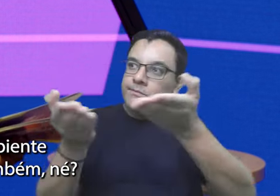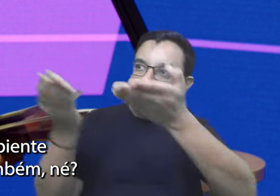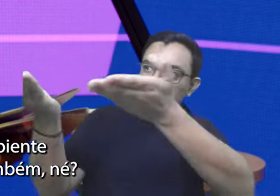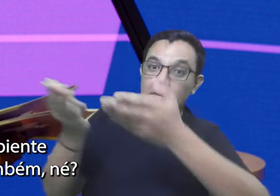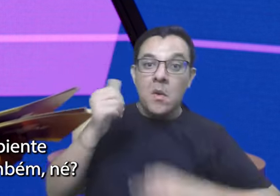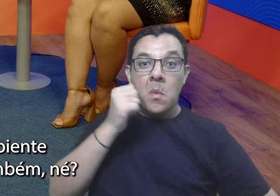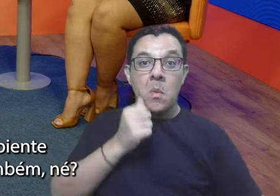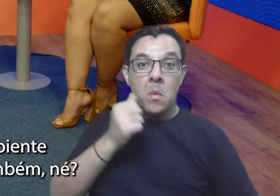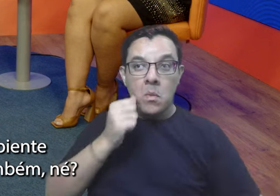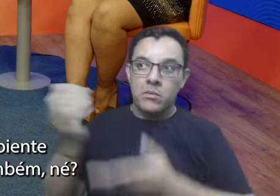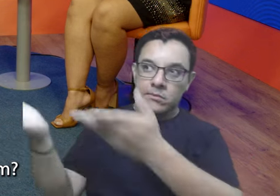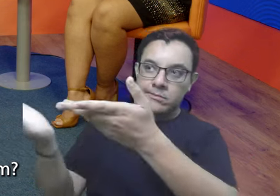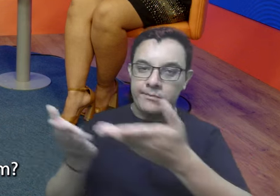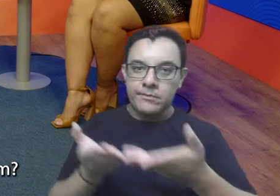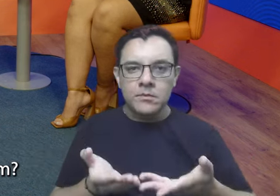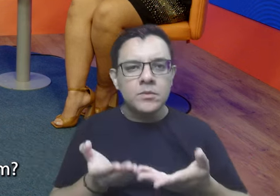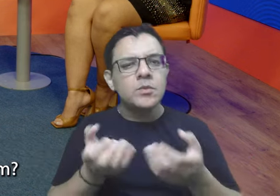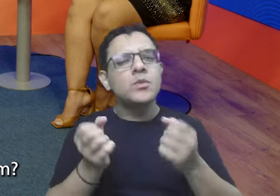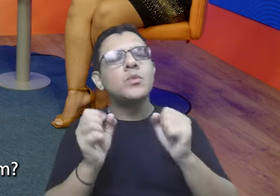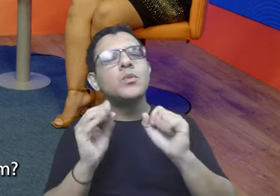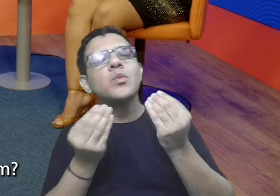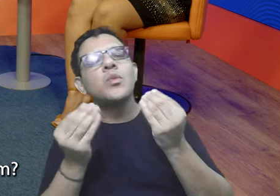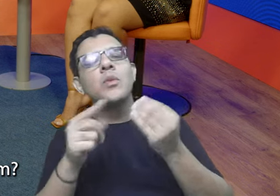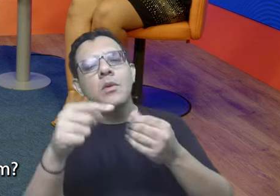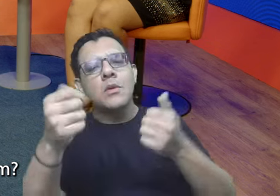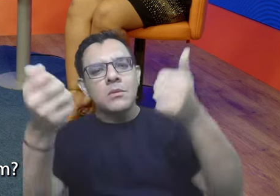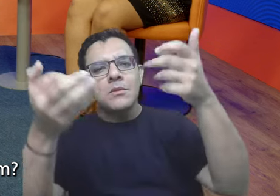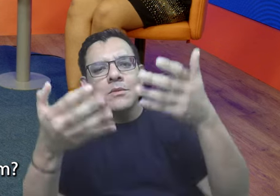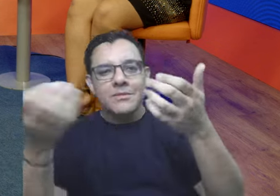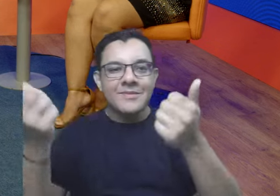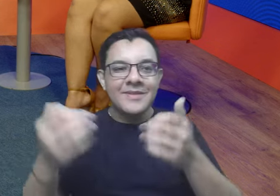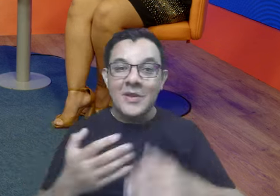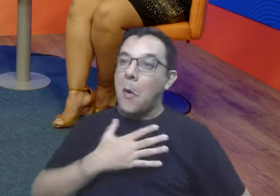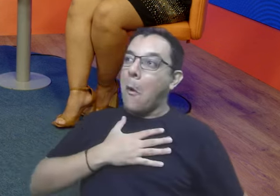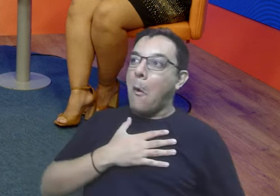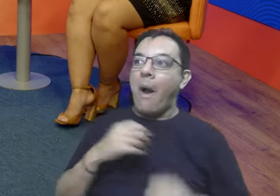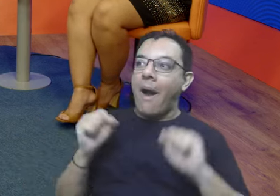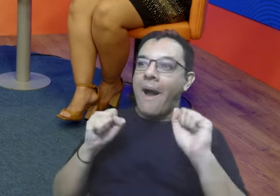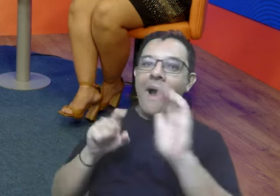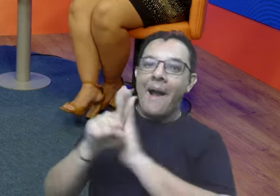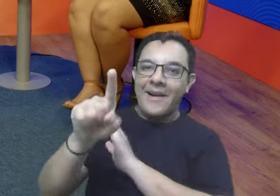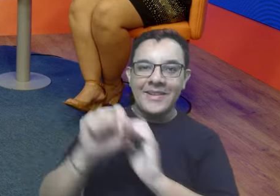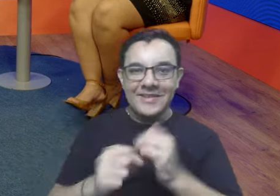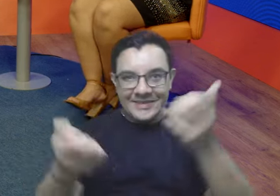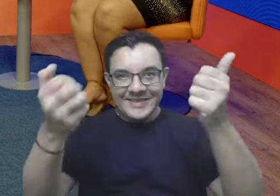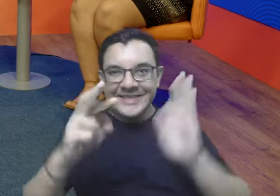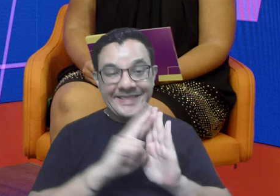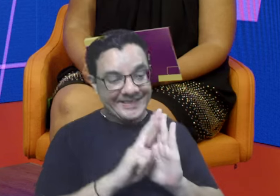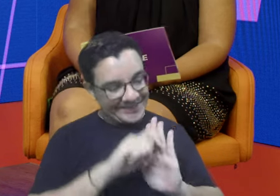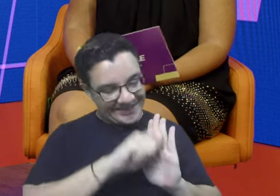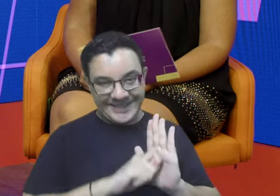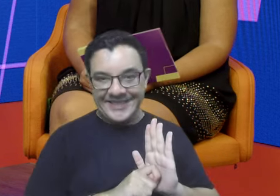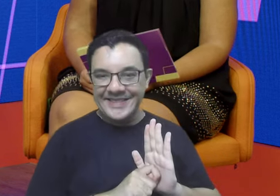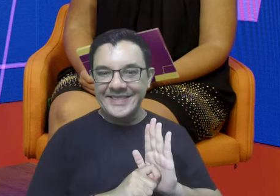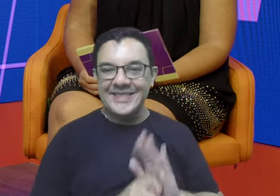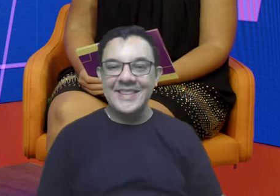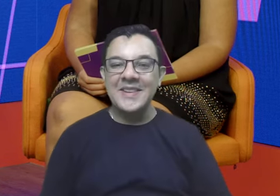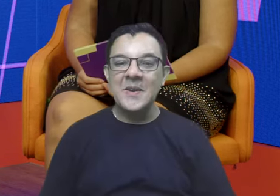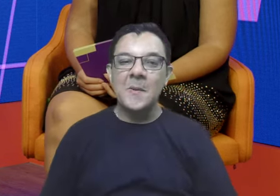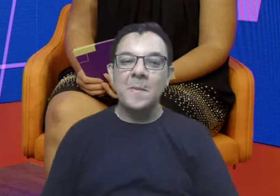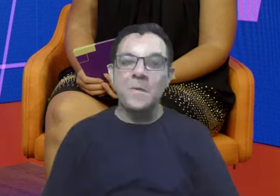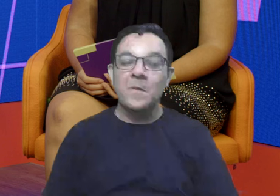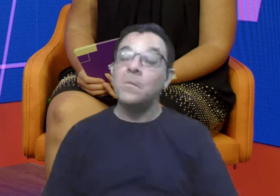mulher também né então o que que vocês me falam ai adoro faz eu vou até anotar bom eh